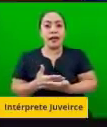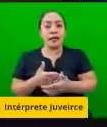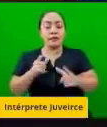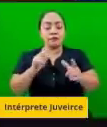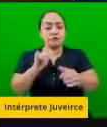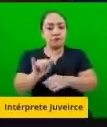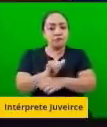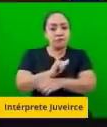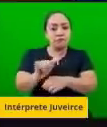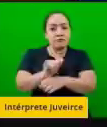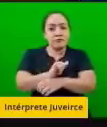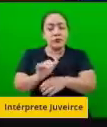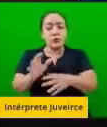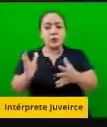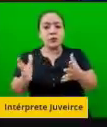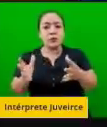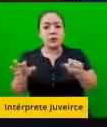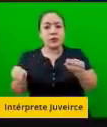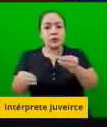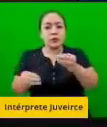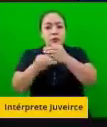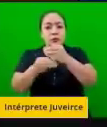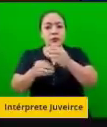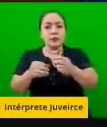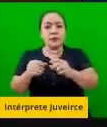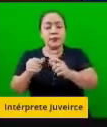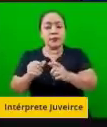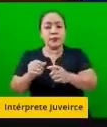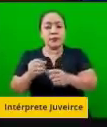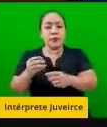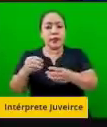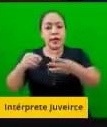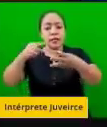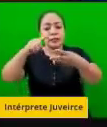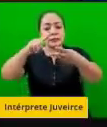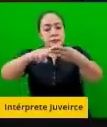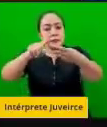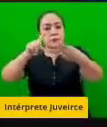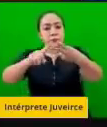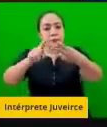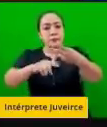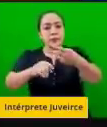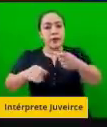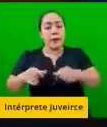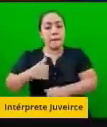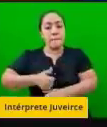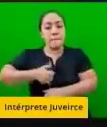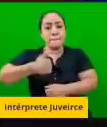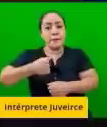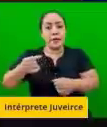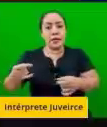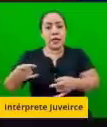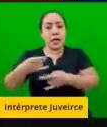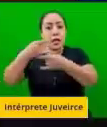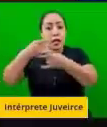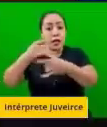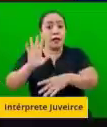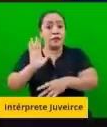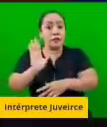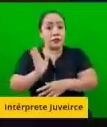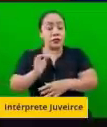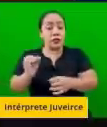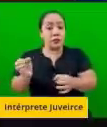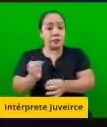dizendo, foi estruturada em 3 etapas, né? A primeira, a live, já terminando, e a segunda etapa